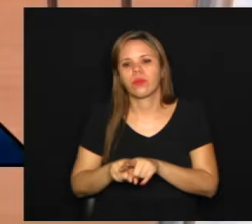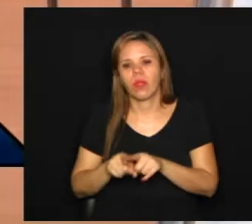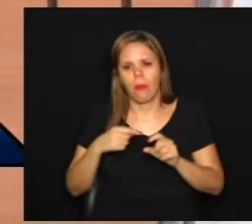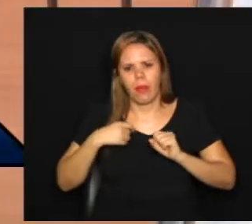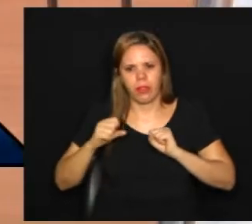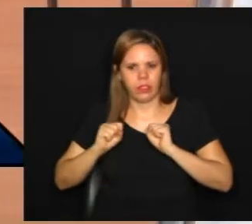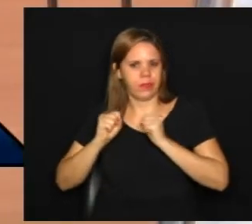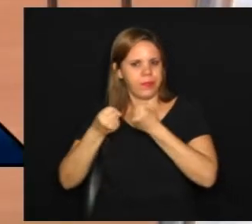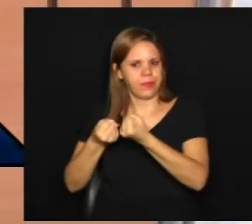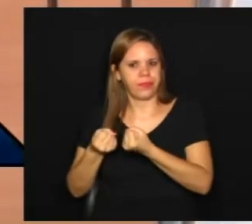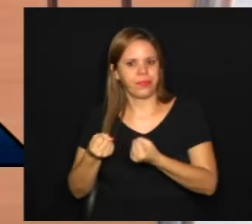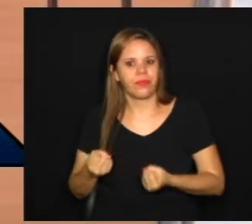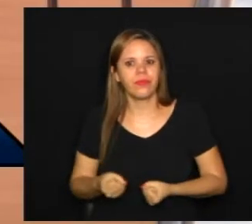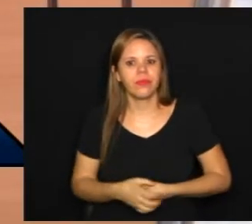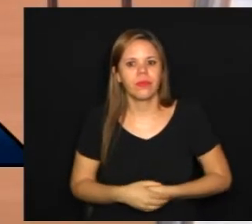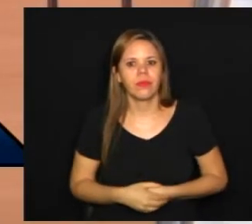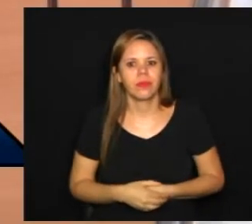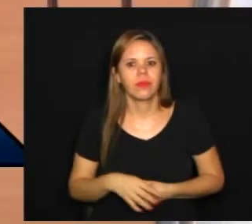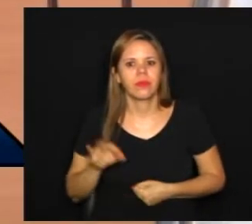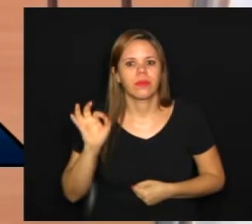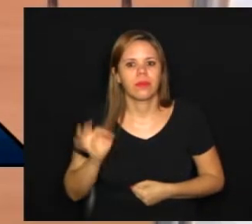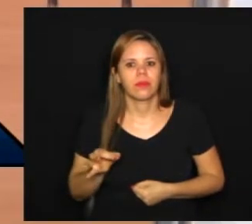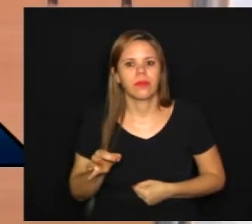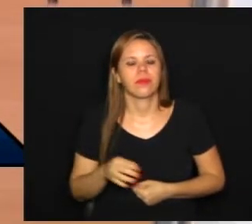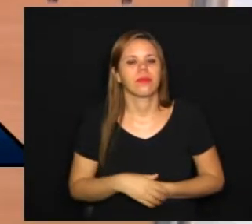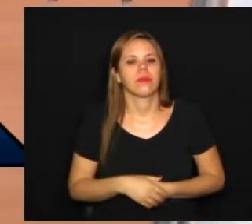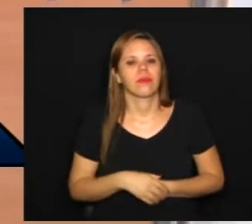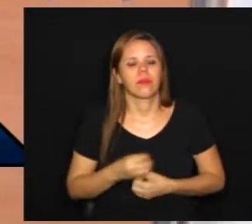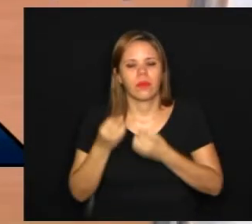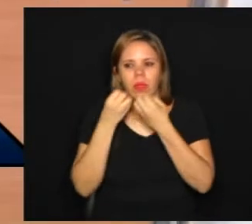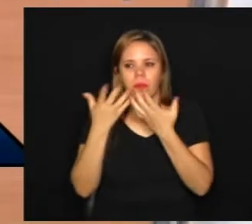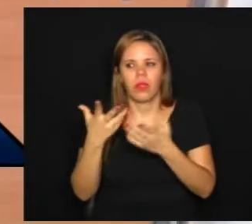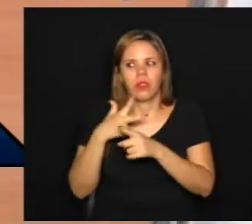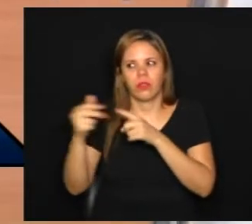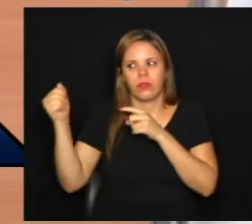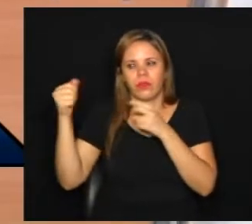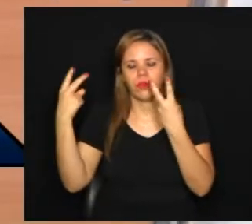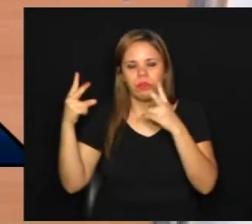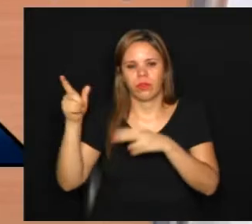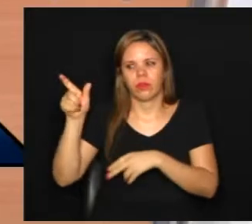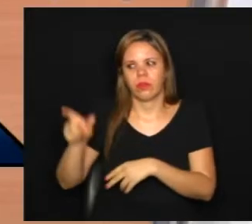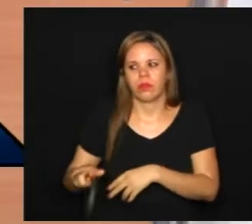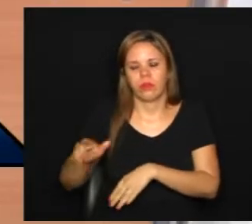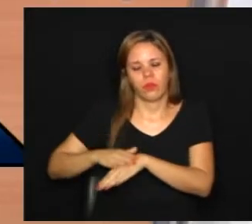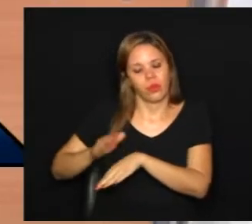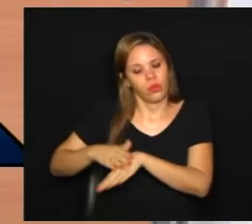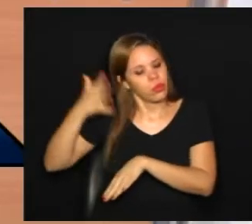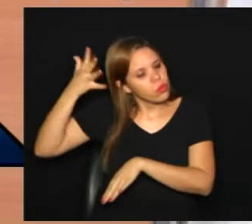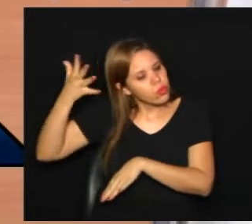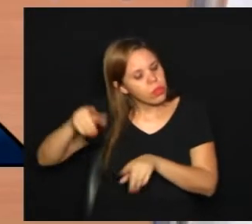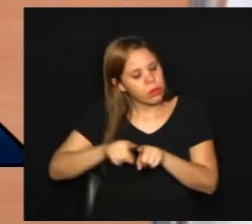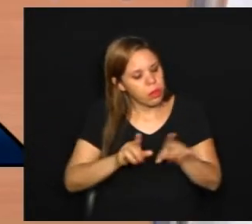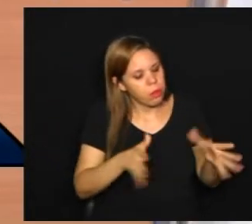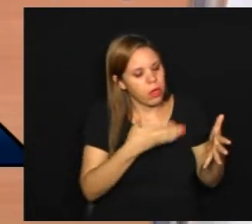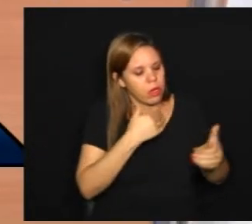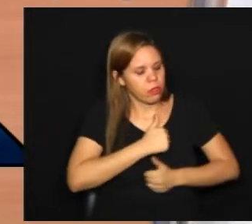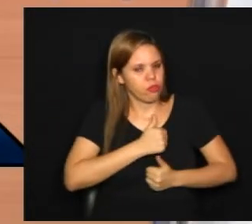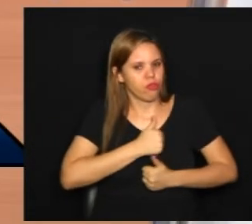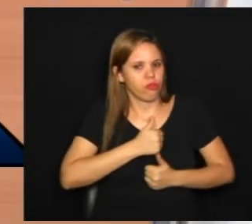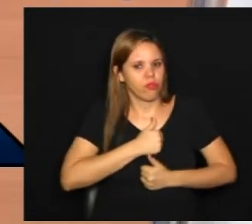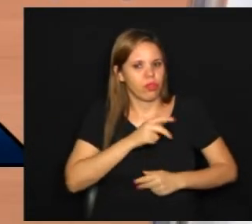meu mote. Né? Com certeza, as palavras de superação, elas dão um estímulo e melhor a autoestima